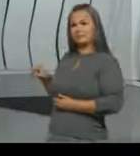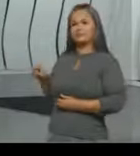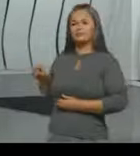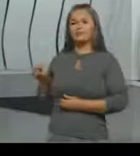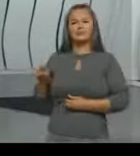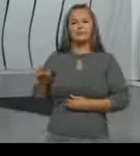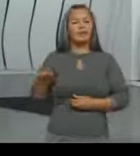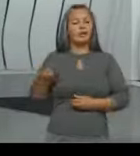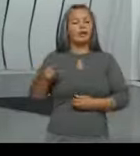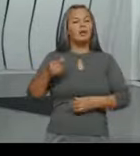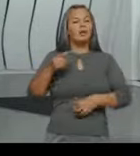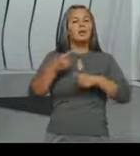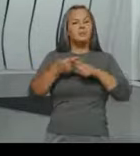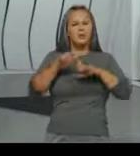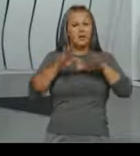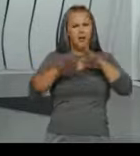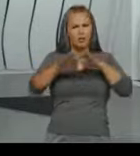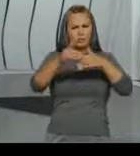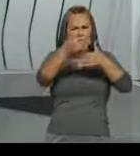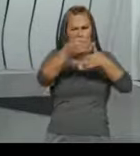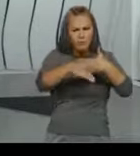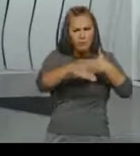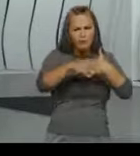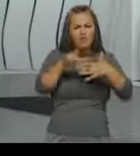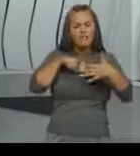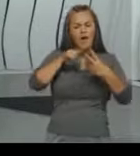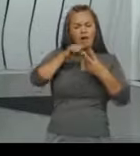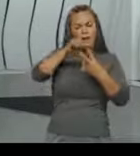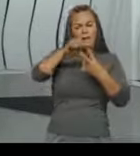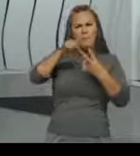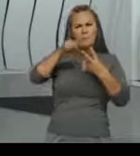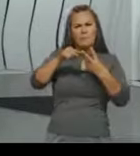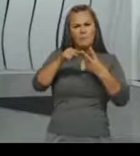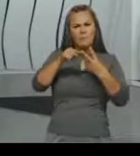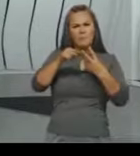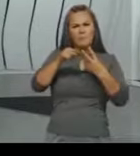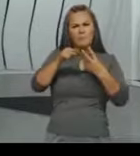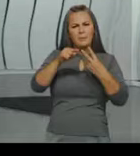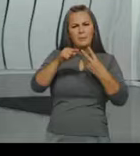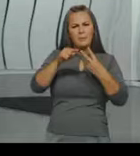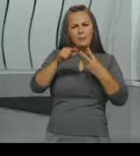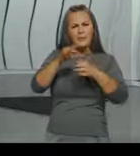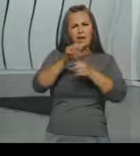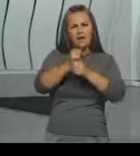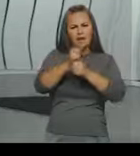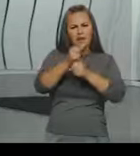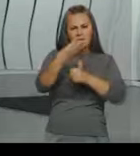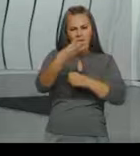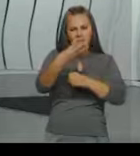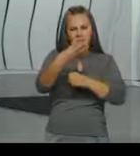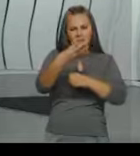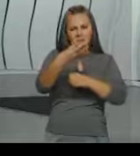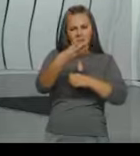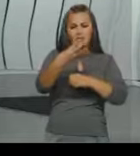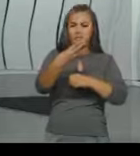Tem algumas provas que o pessoal coloca que o π é igual a 3, mas você só pode fazer isso se for colocado na